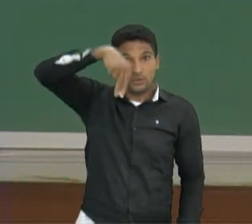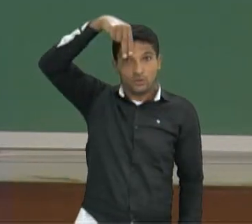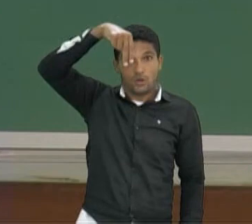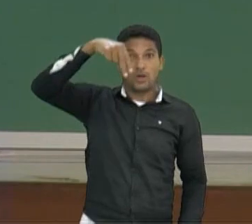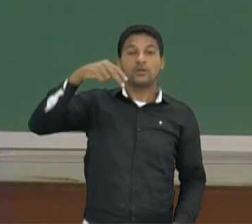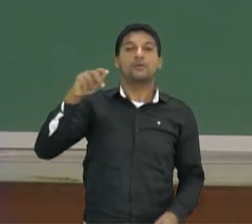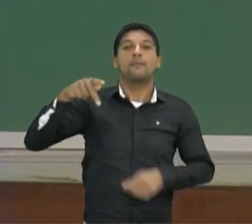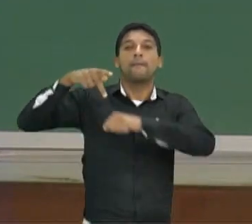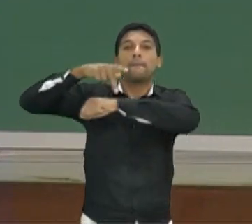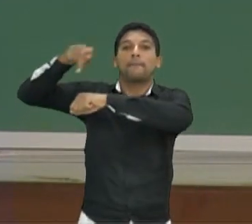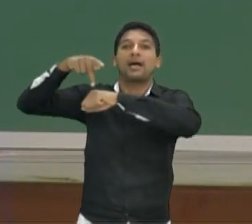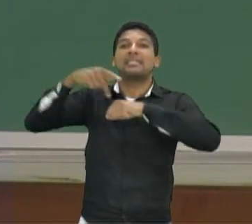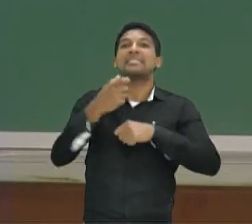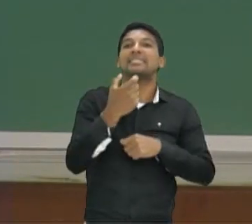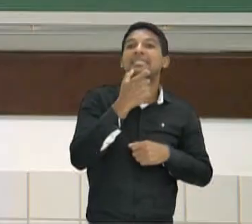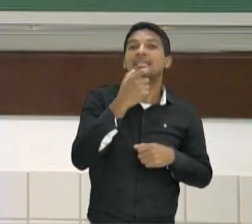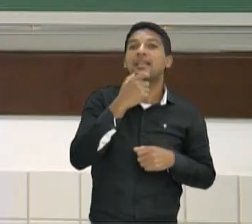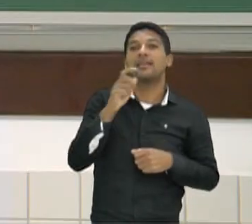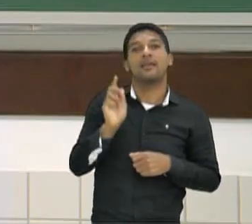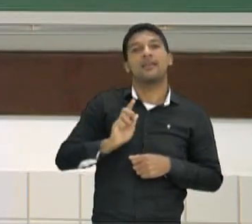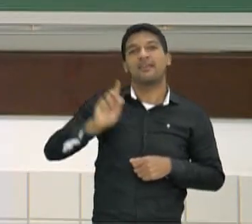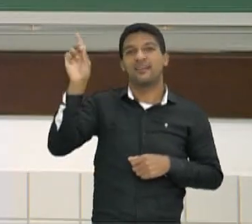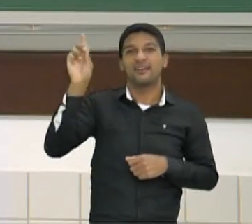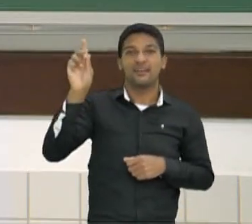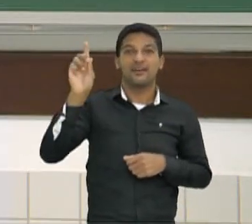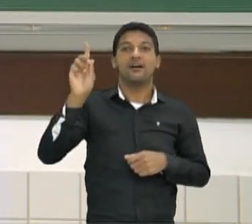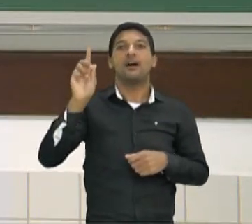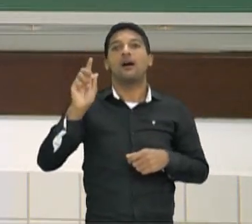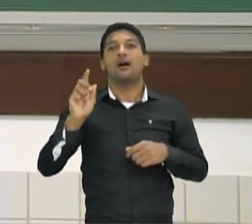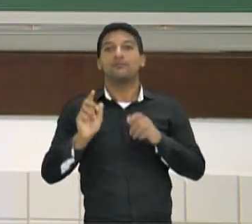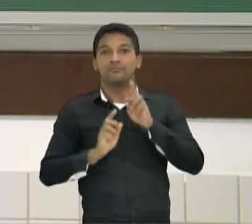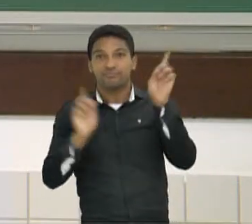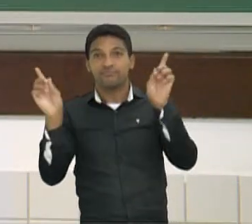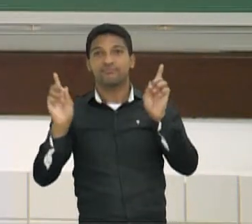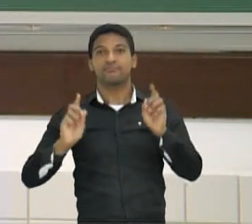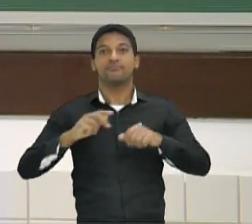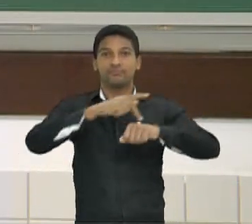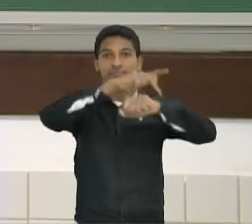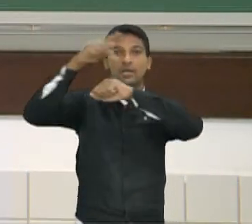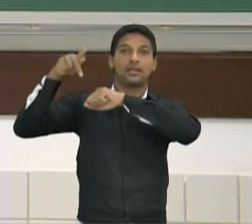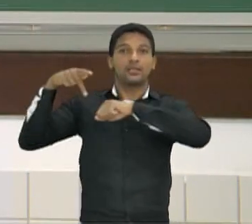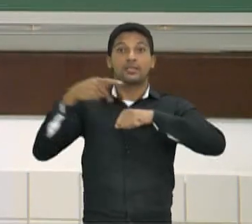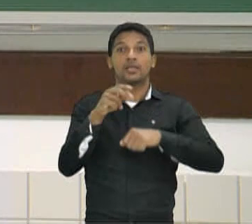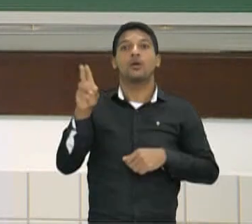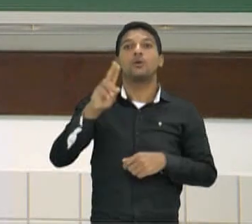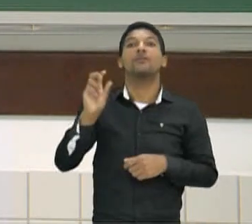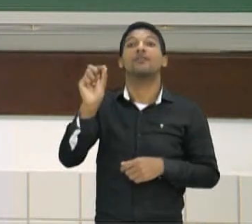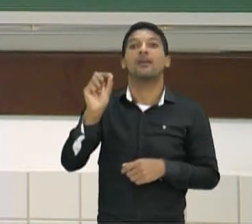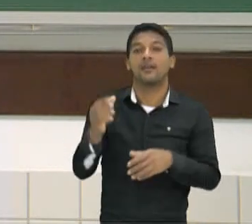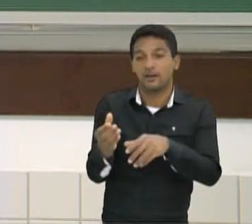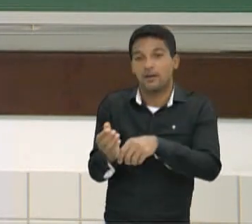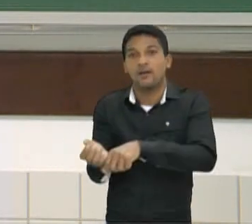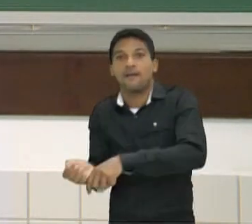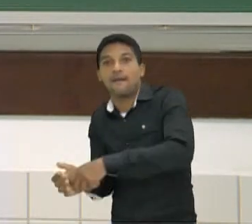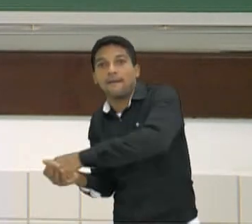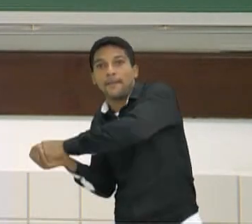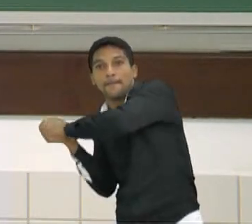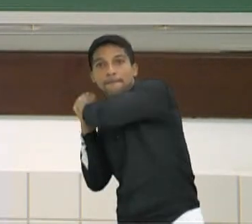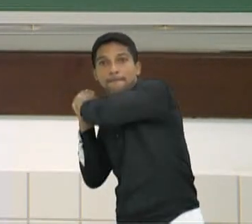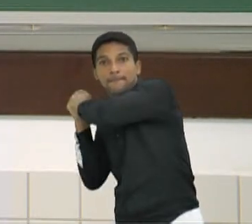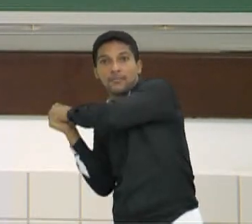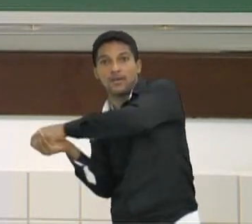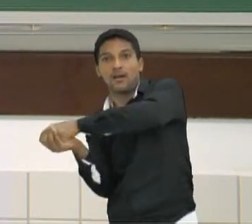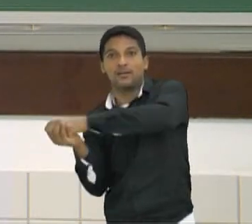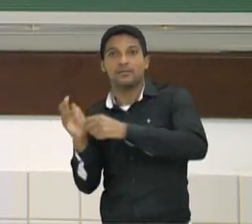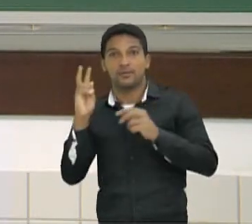ingleses também, países voltados lá para orientais, né? Então que é muito forte, que é o beisebol. Então você já pode ver que eu já estou com